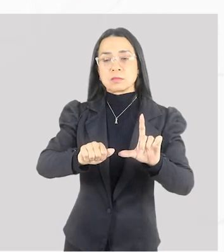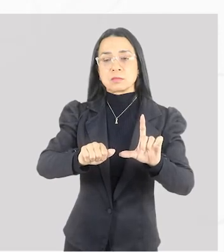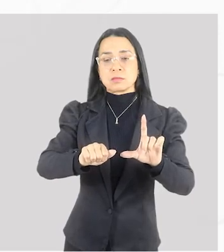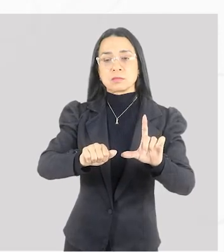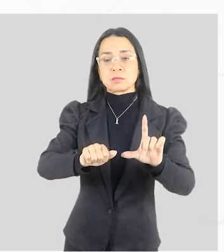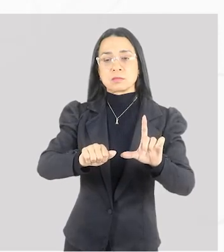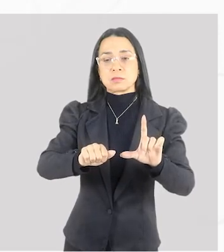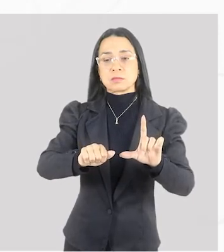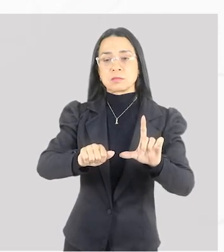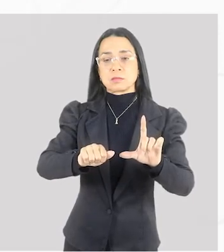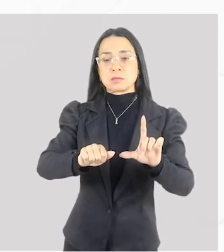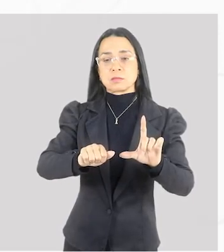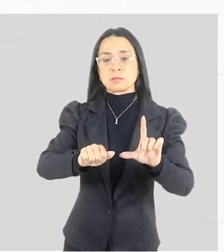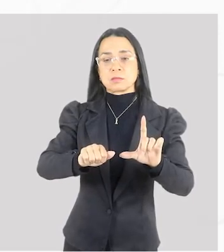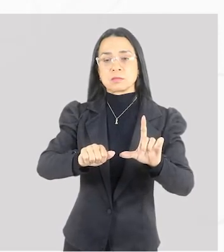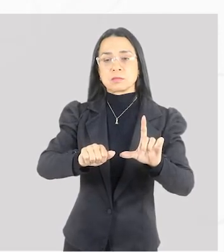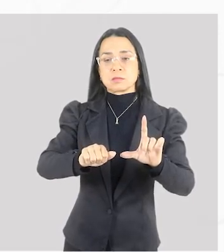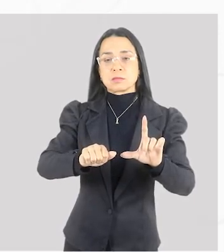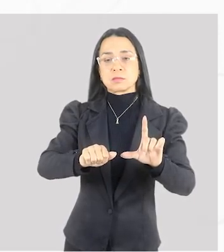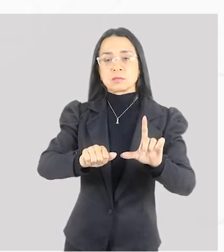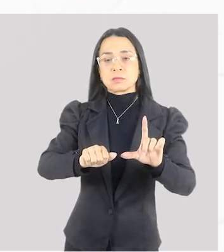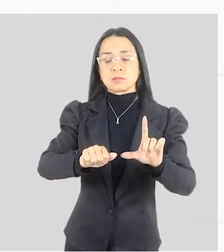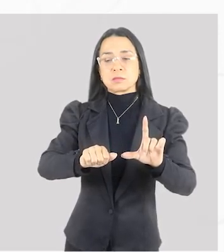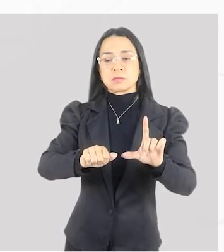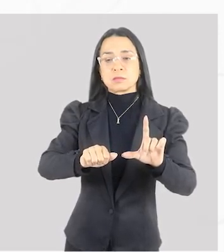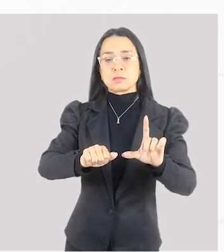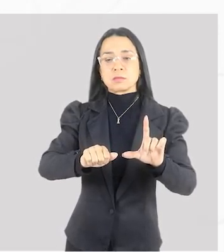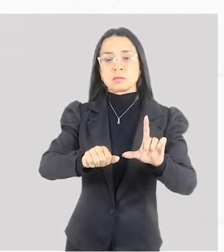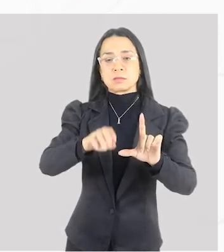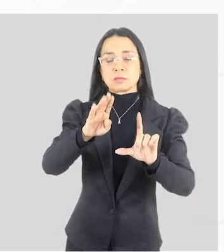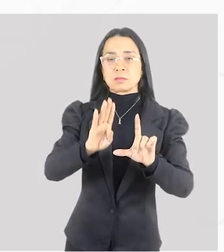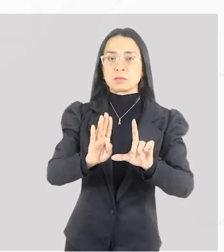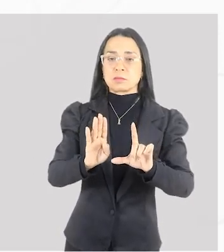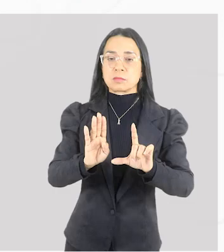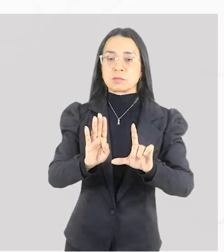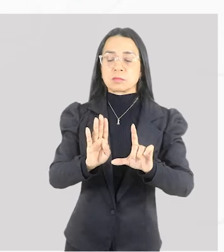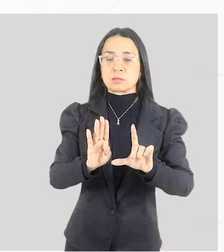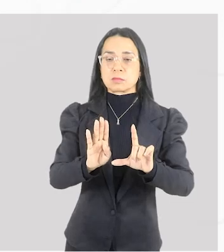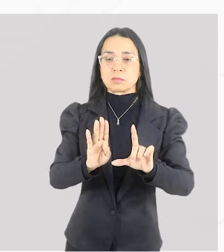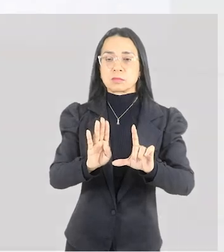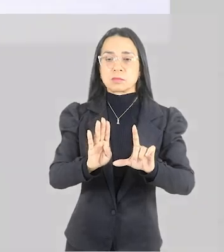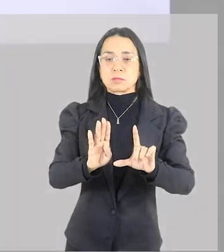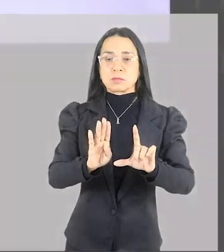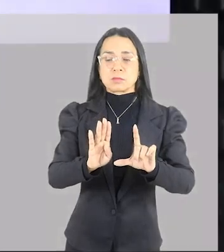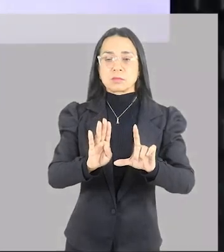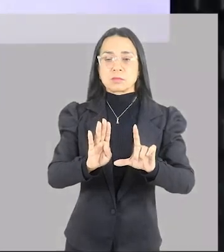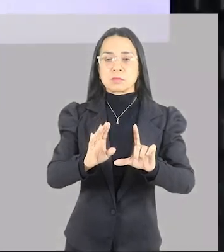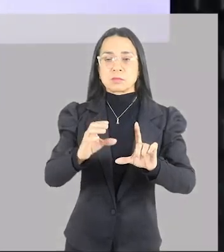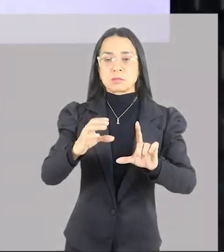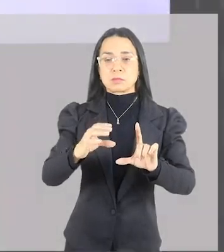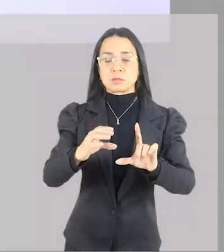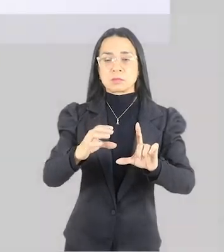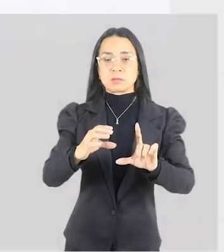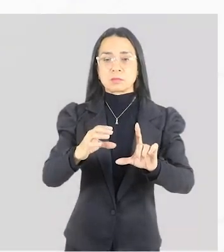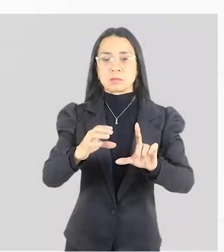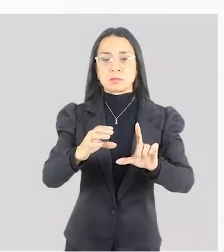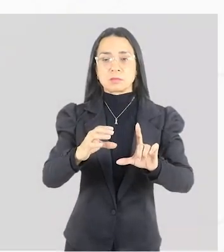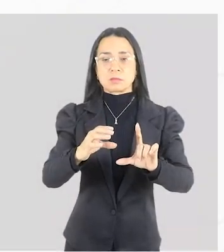está dentro da proporcionalidade, a idealização do movimento, tá? A